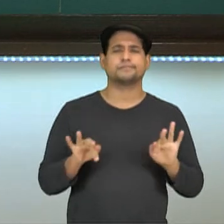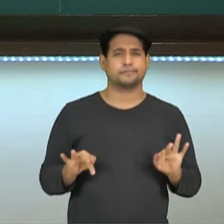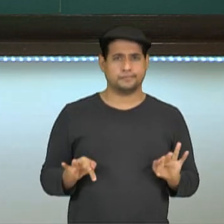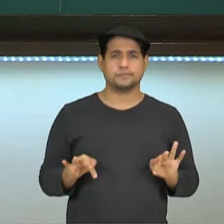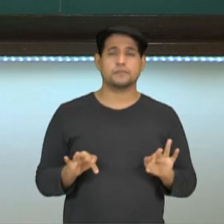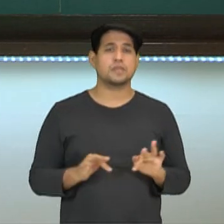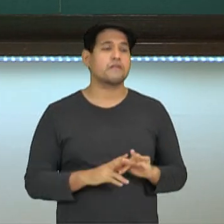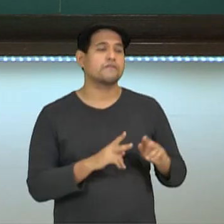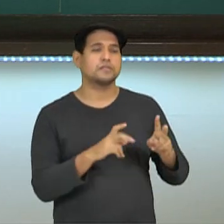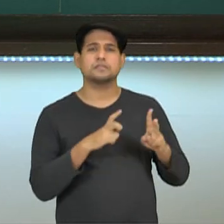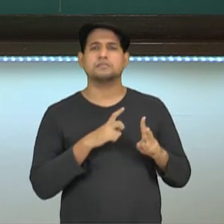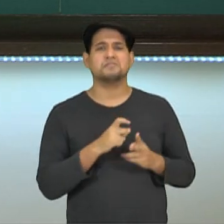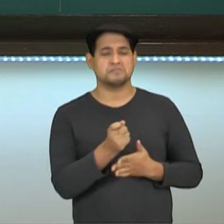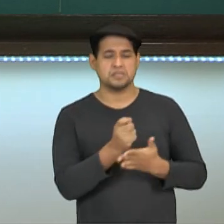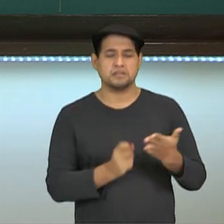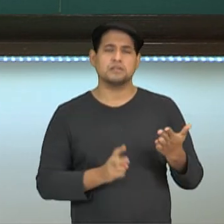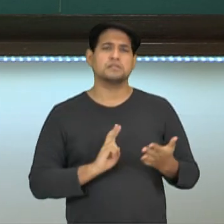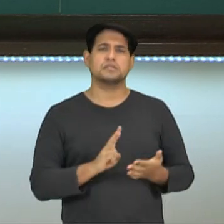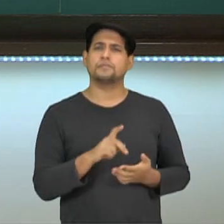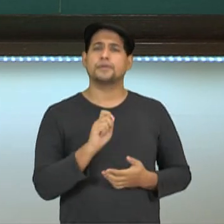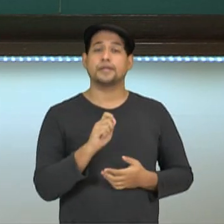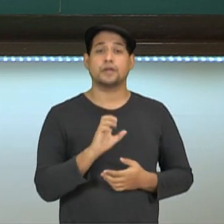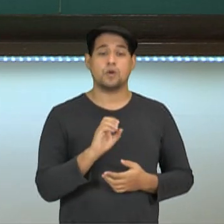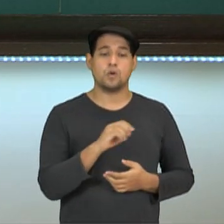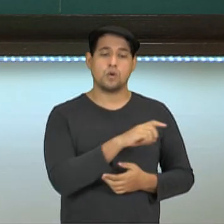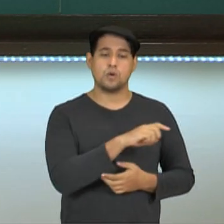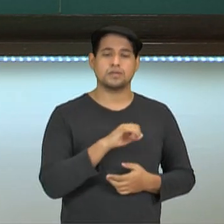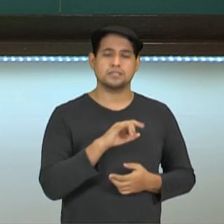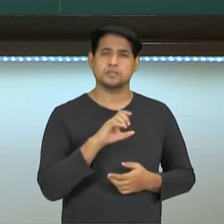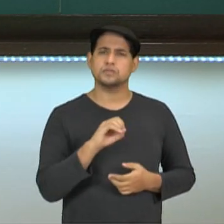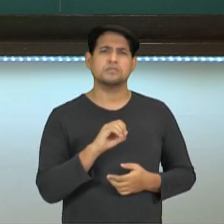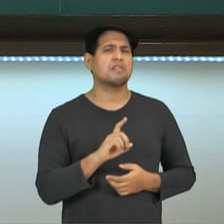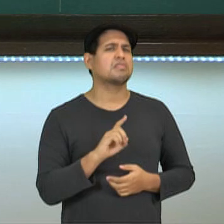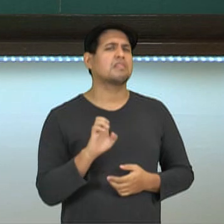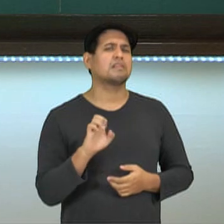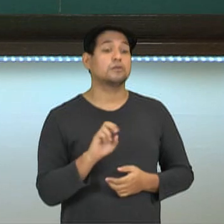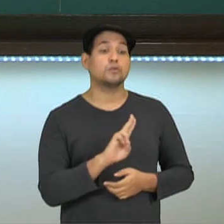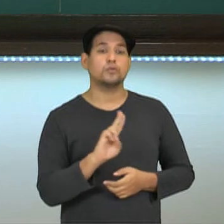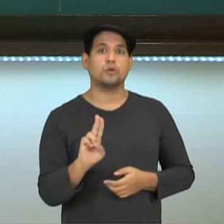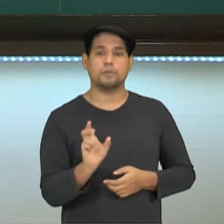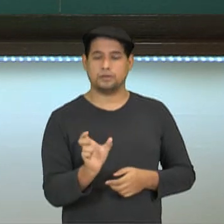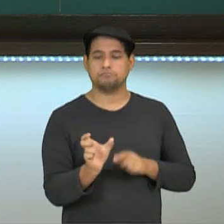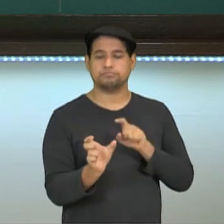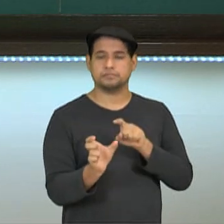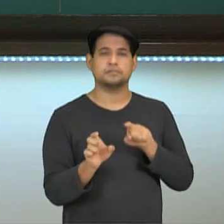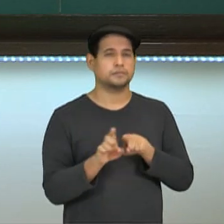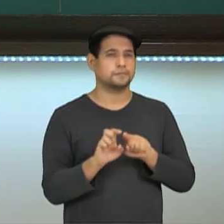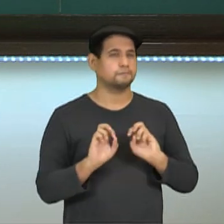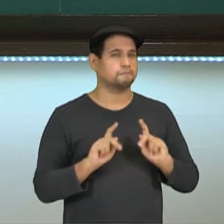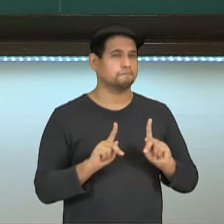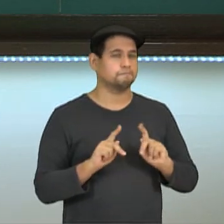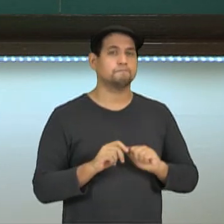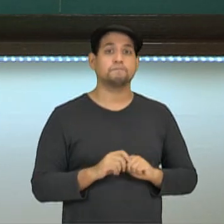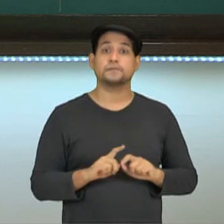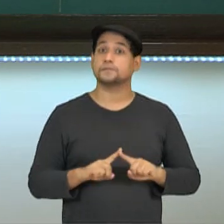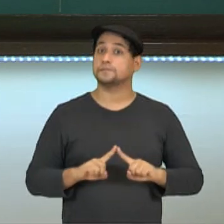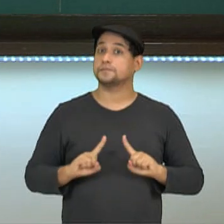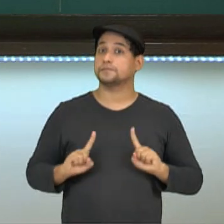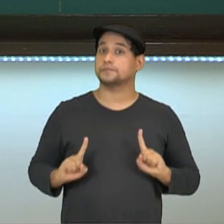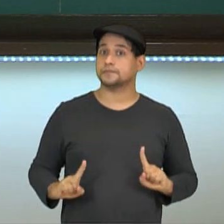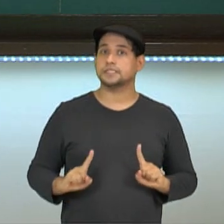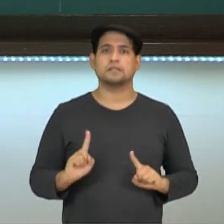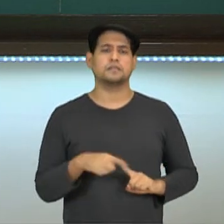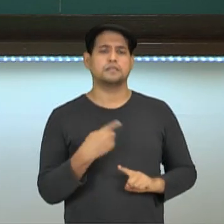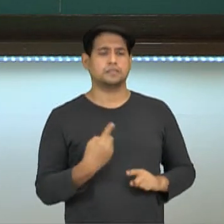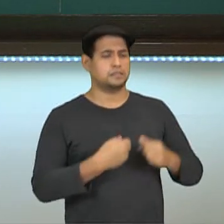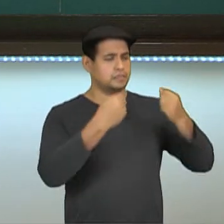mesmo. Você vai escrever sempre assim, óxido de e o nome do metal, beleza? Mas, quando